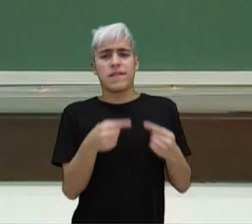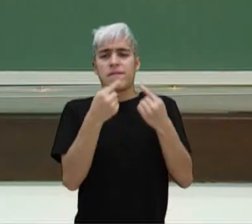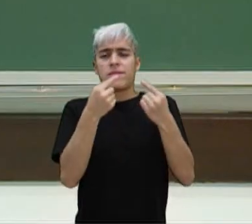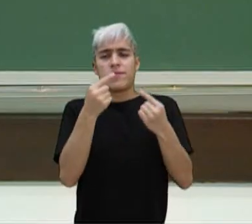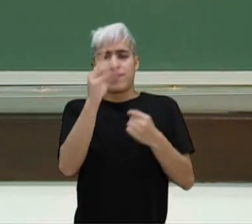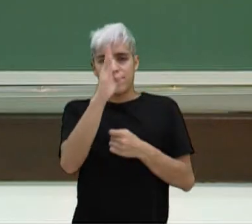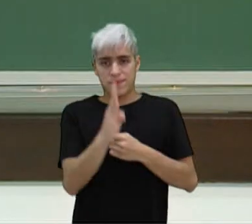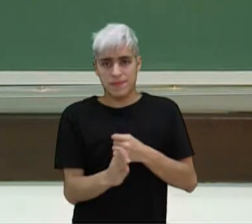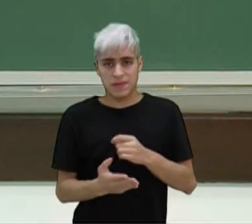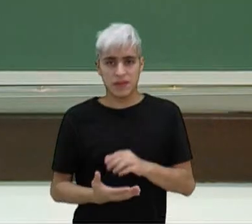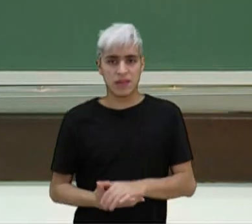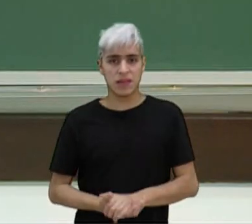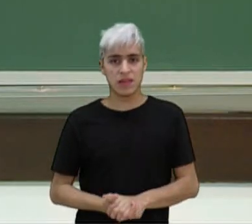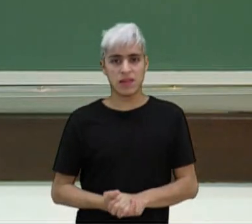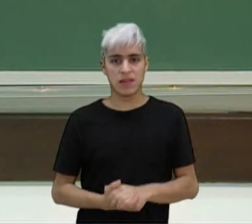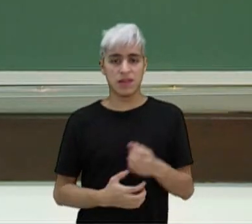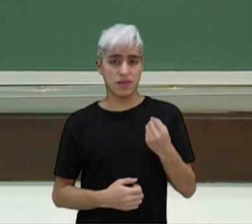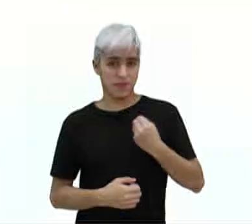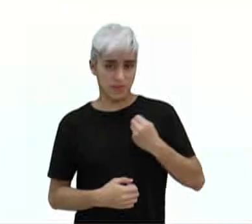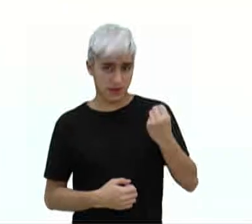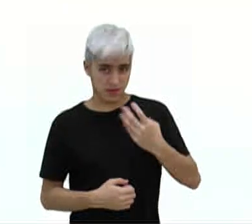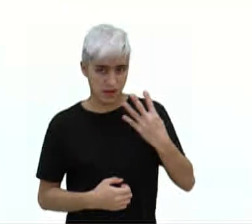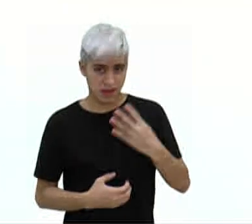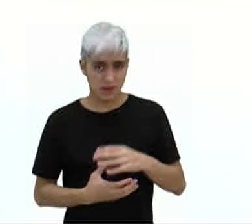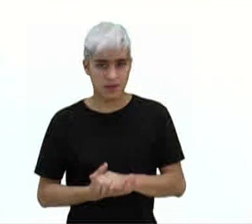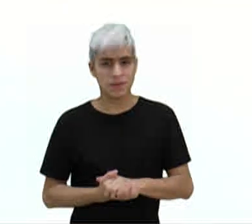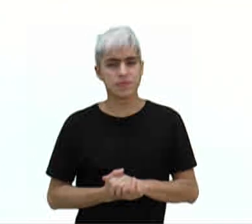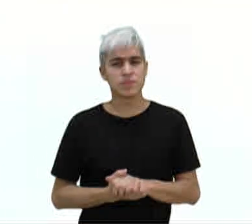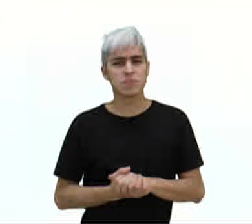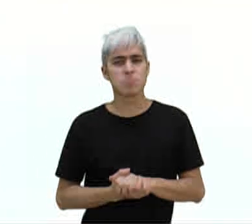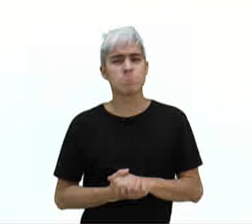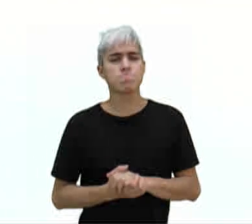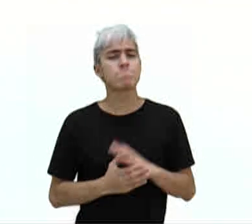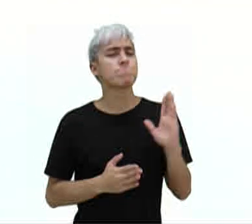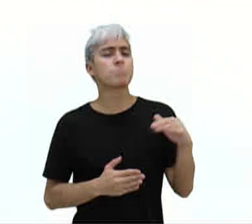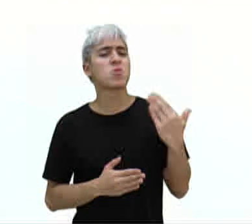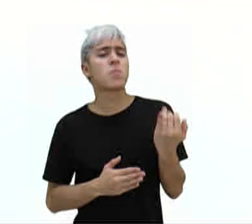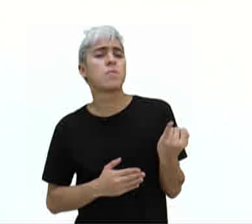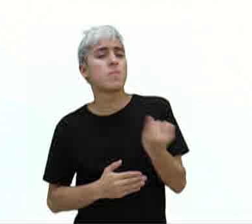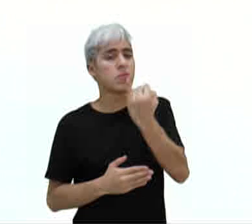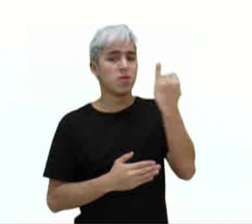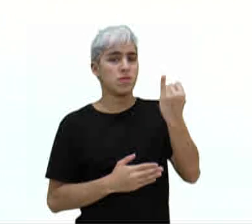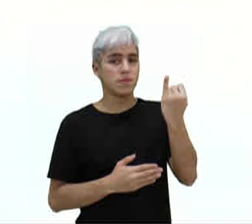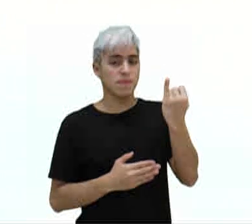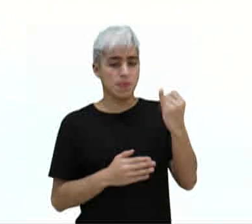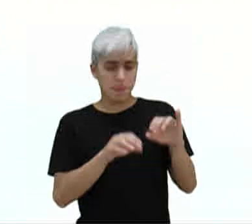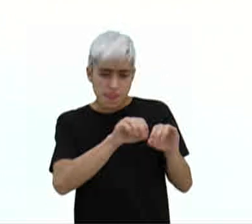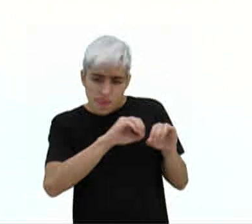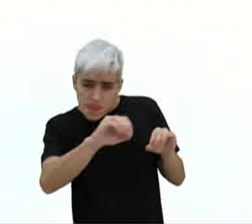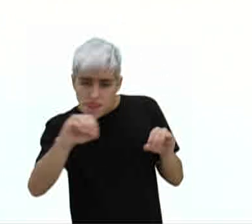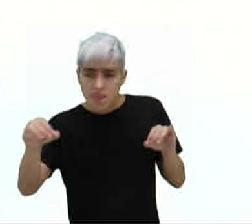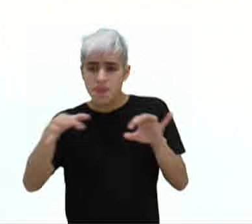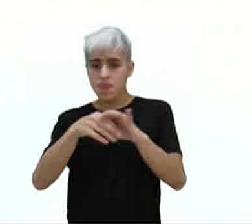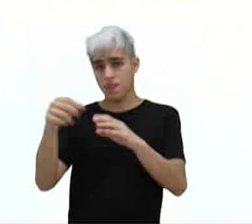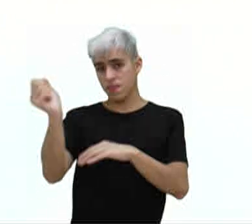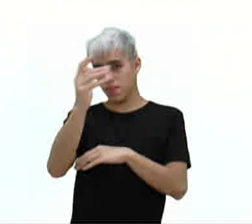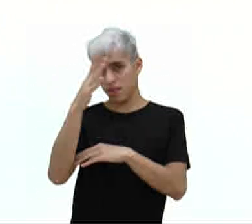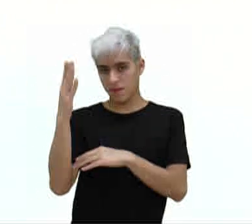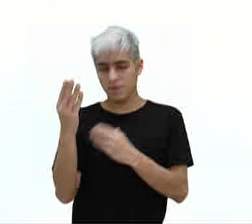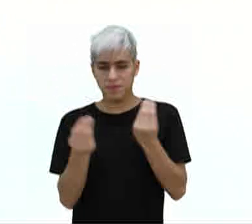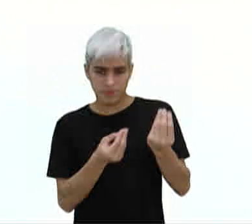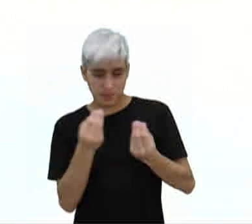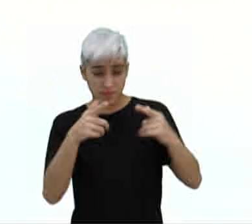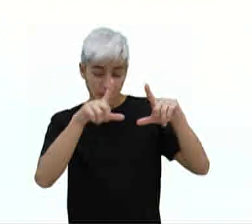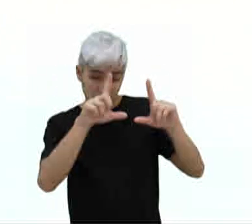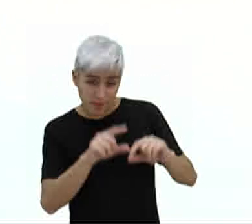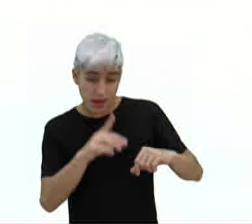Brasil. Número 4. Qual a importância do saneamento ambiental? Então, eu coloquei para a redução de casos